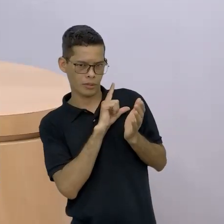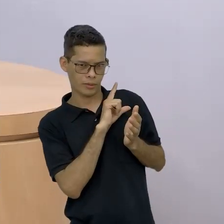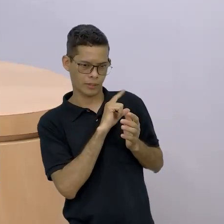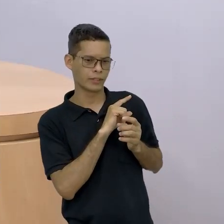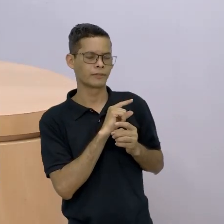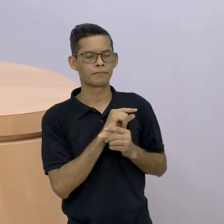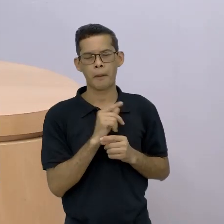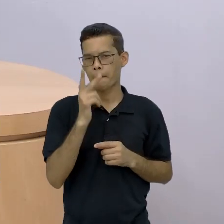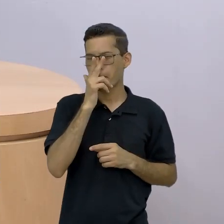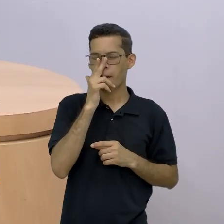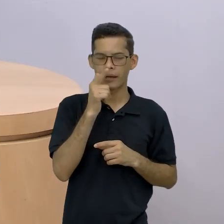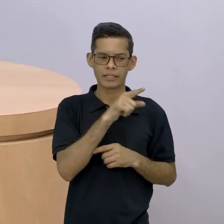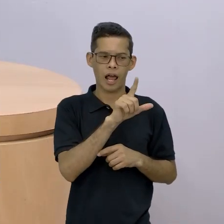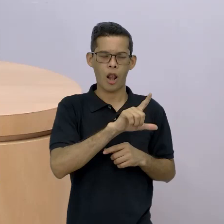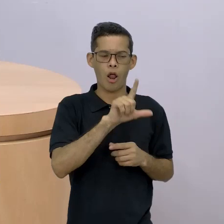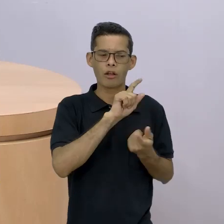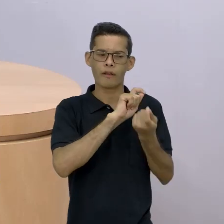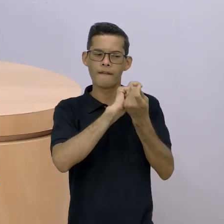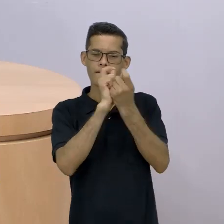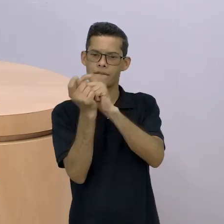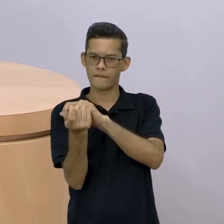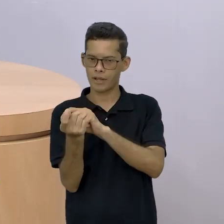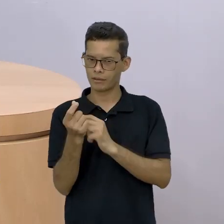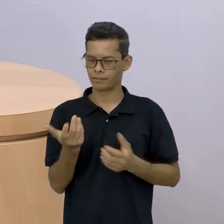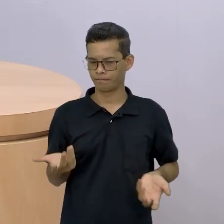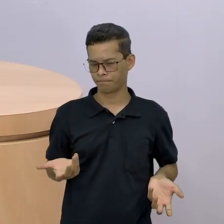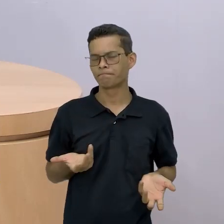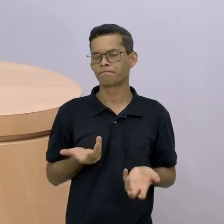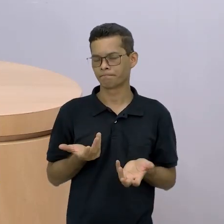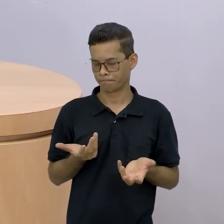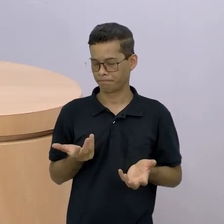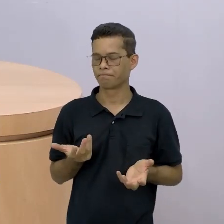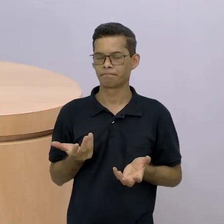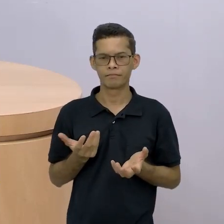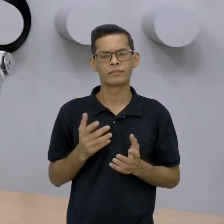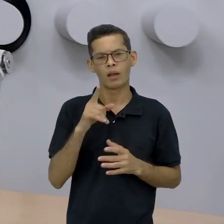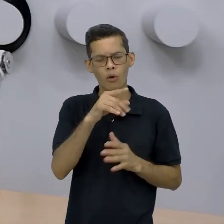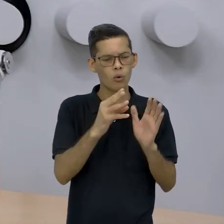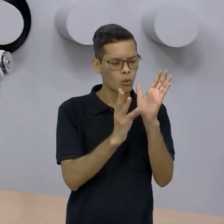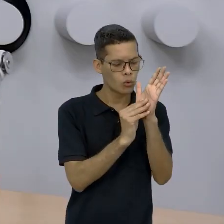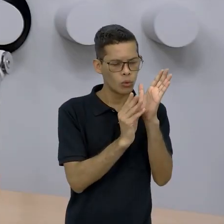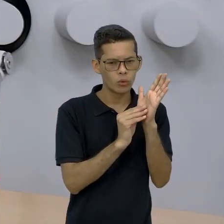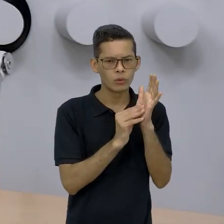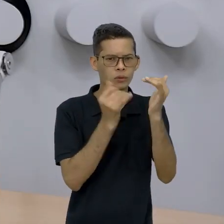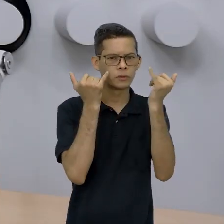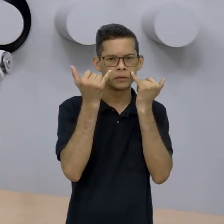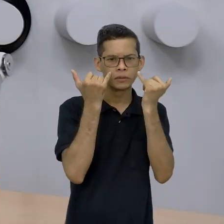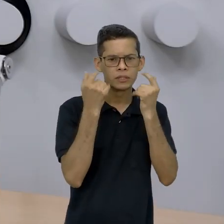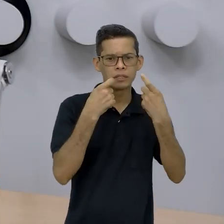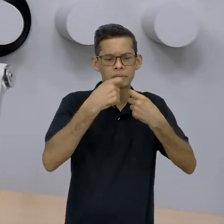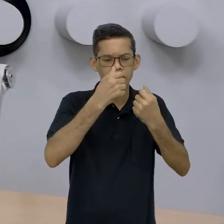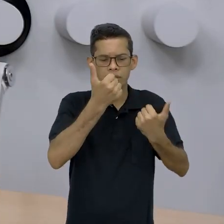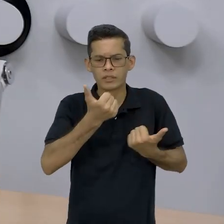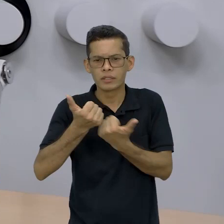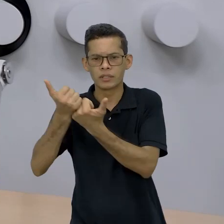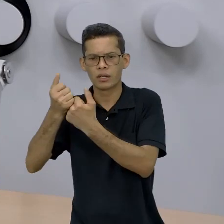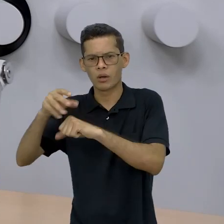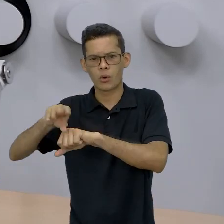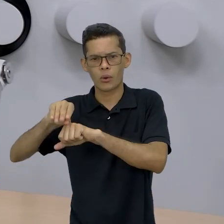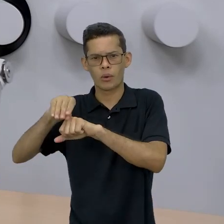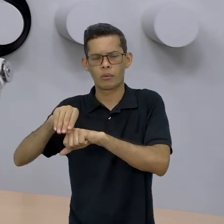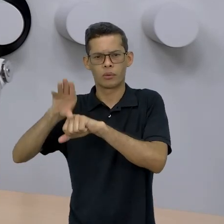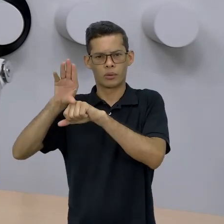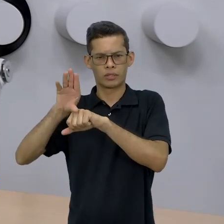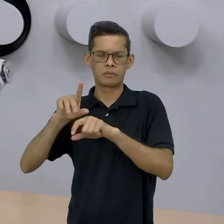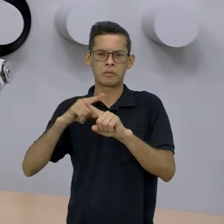ela subverte a lógica, porque os dados teriam que ancorar a construção de um conhecimento, só que ela